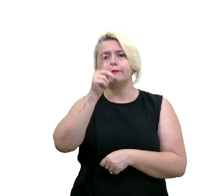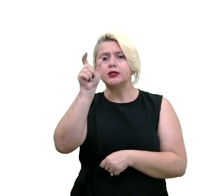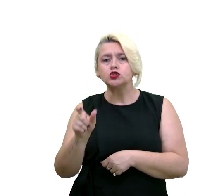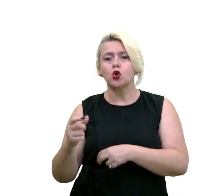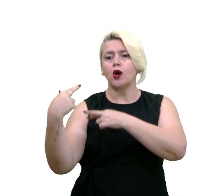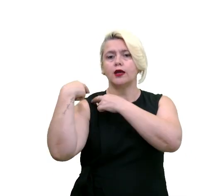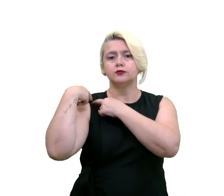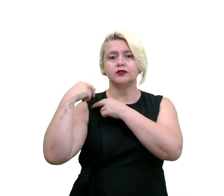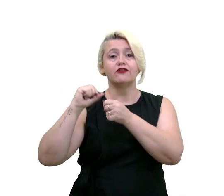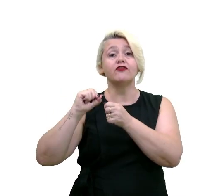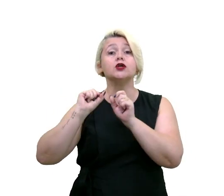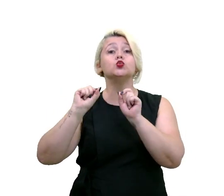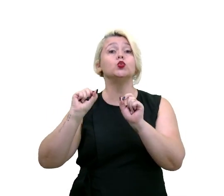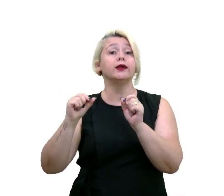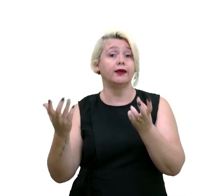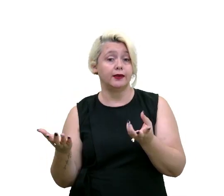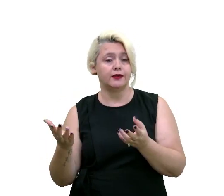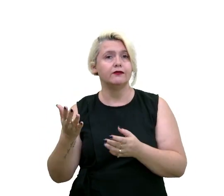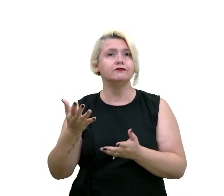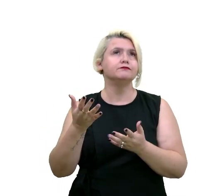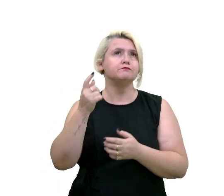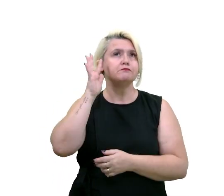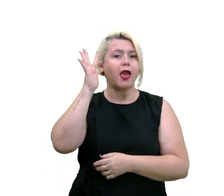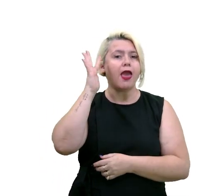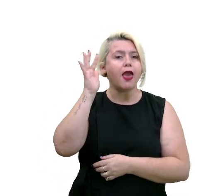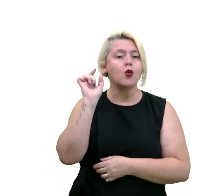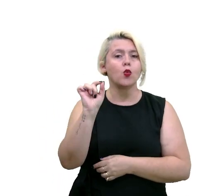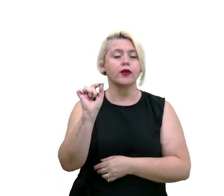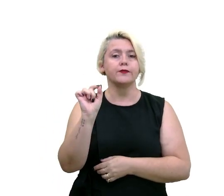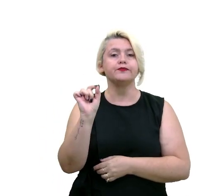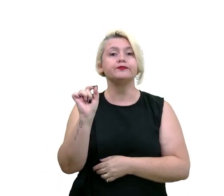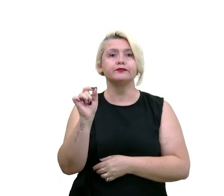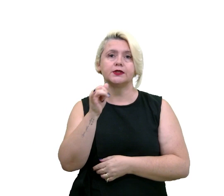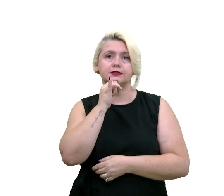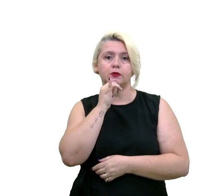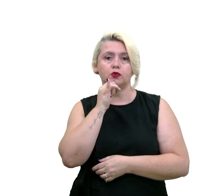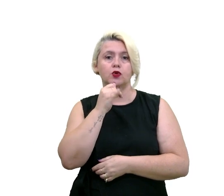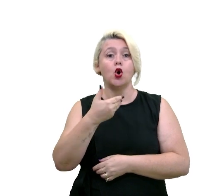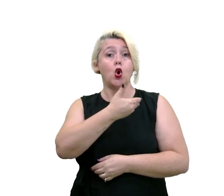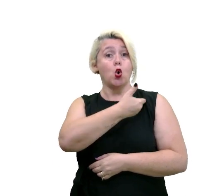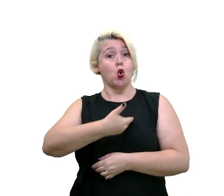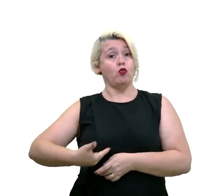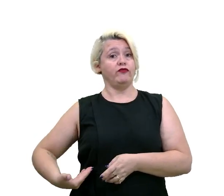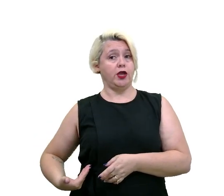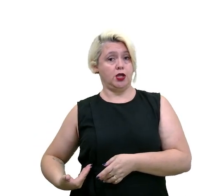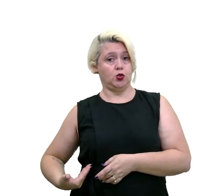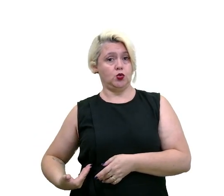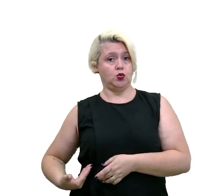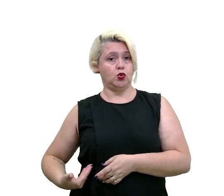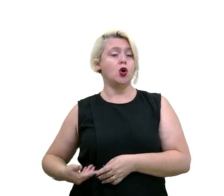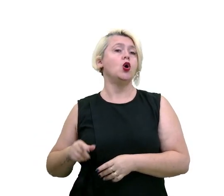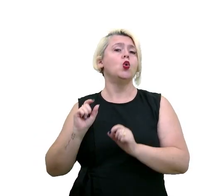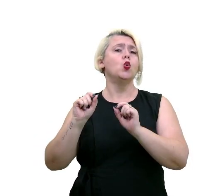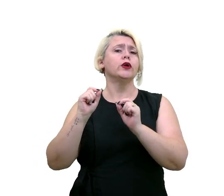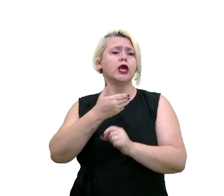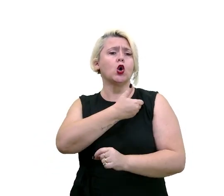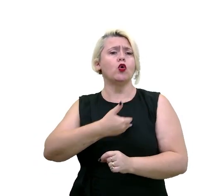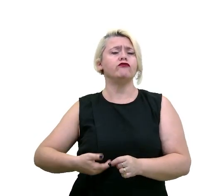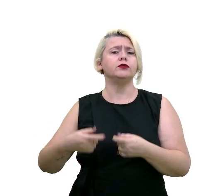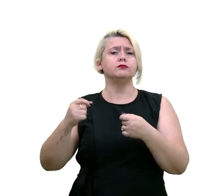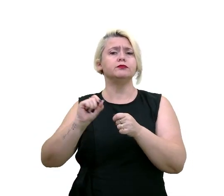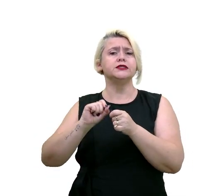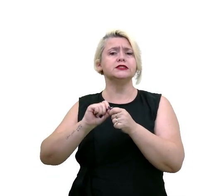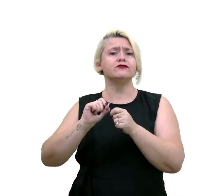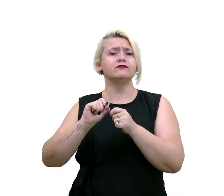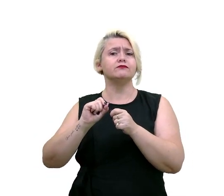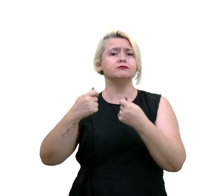deve fazer? Vamos imaginar que o agente seja o governo. Que ação o governo deve colocar em prática